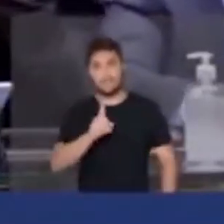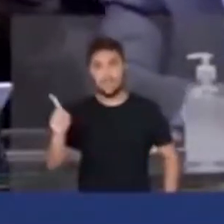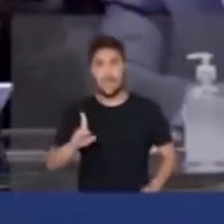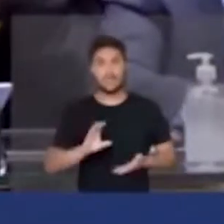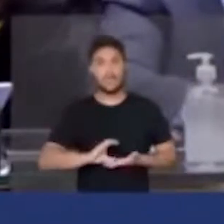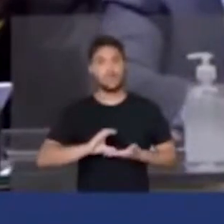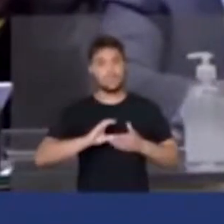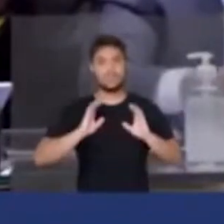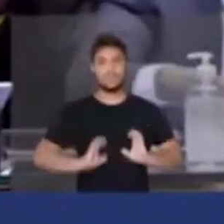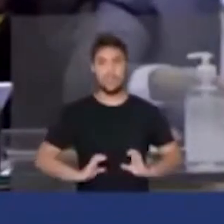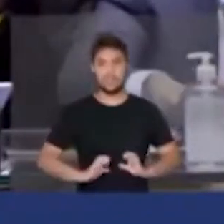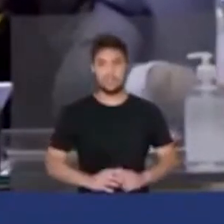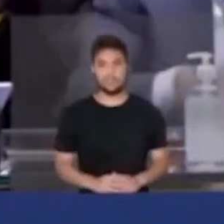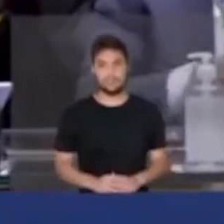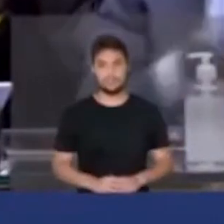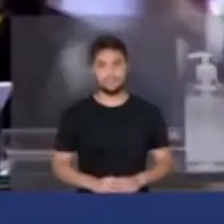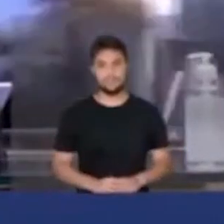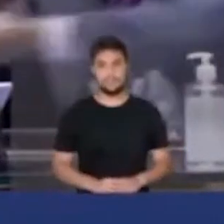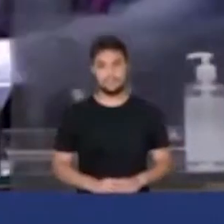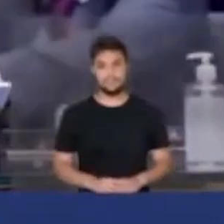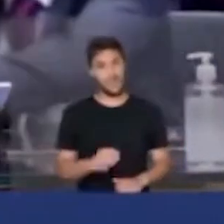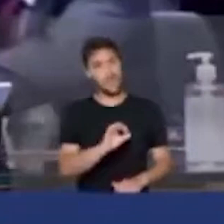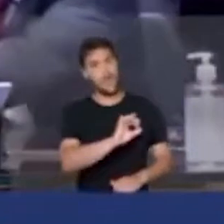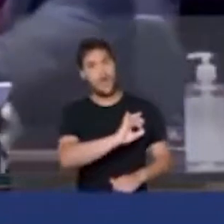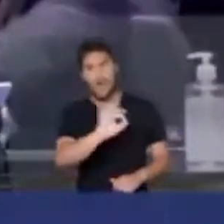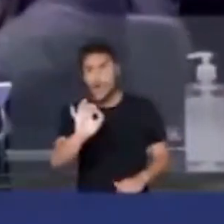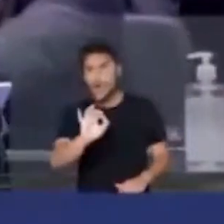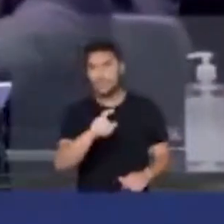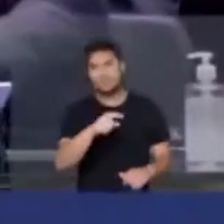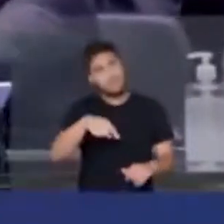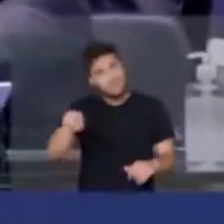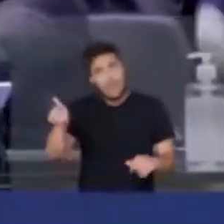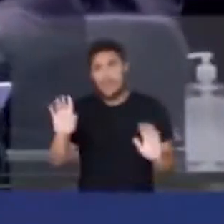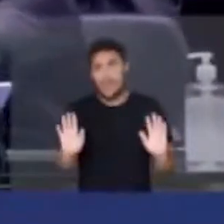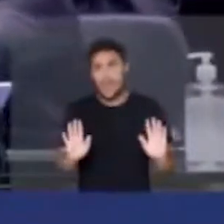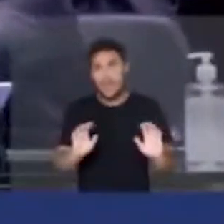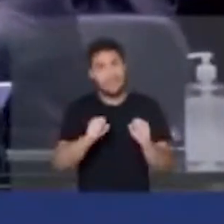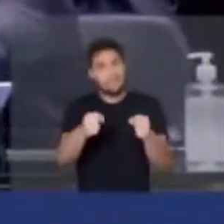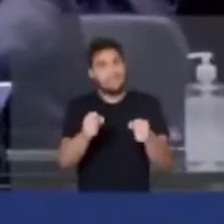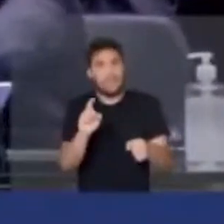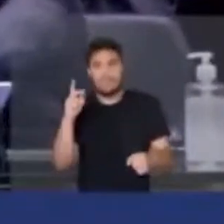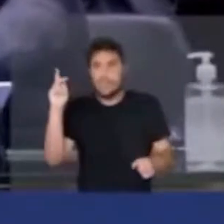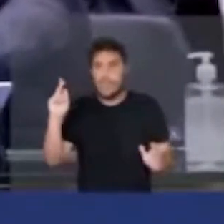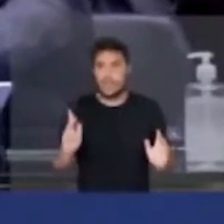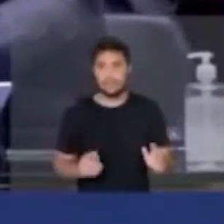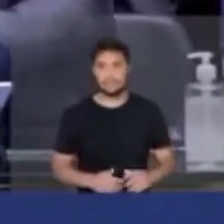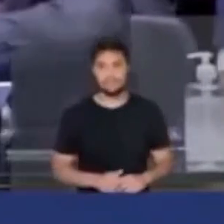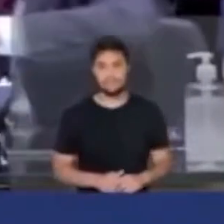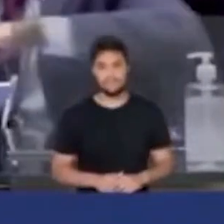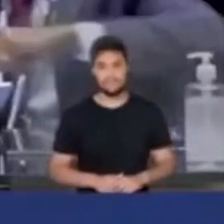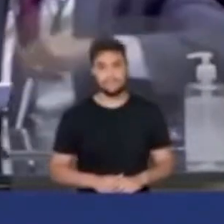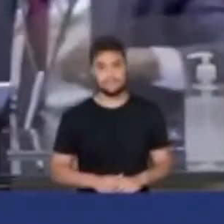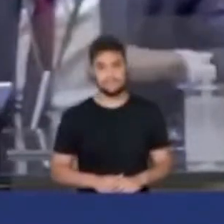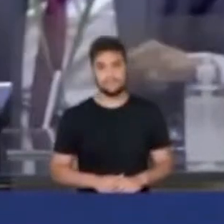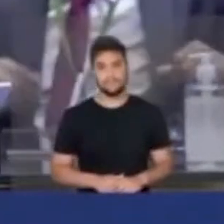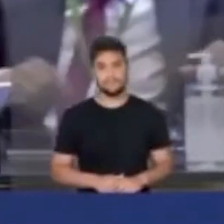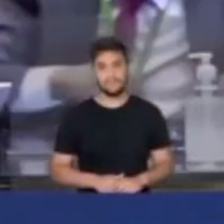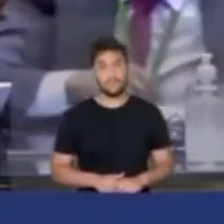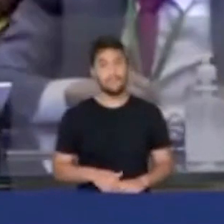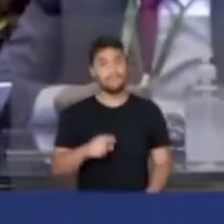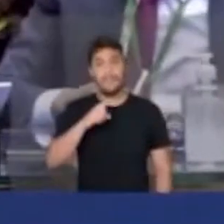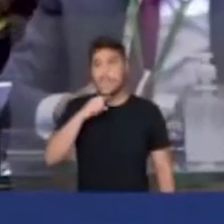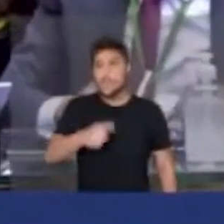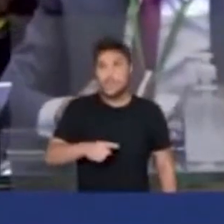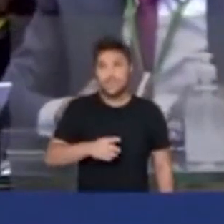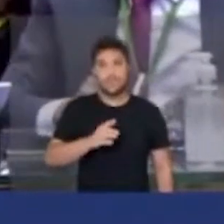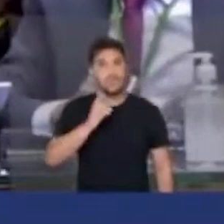Não pode desafiar, tá bom, né? Ótimo. Então o senhor vai lá. Não pode o senhor se defende desafiar. Lá. Só queria esclarecer assim, Ana, eu não tenho certeza